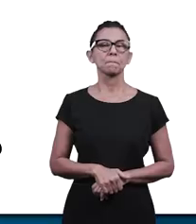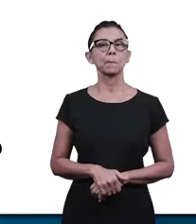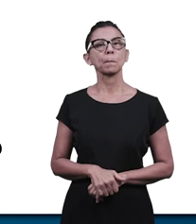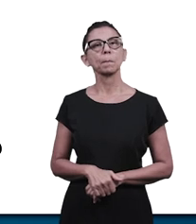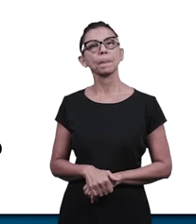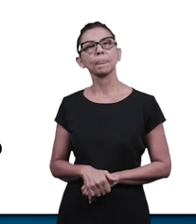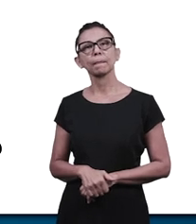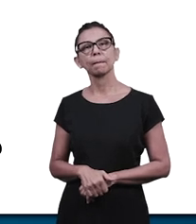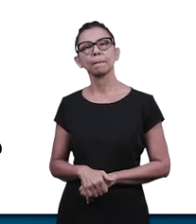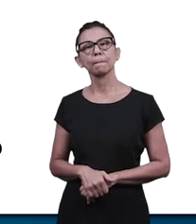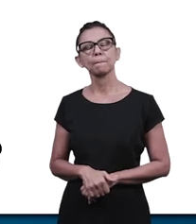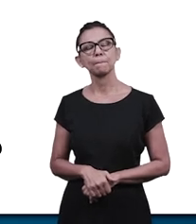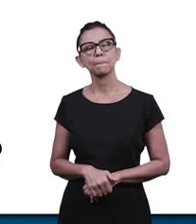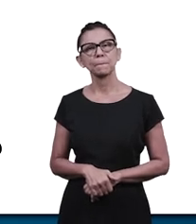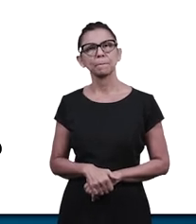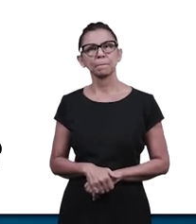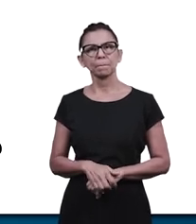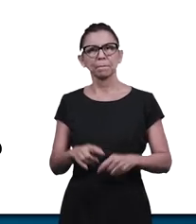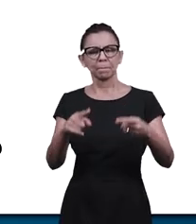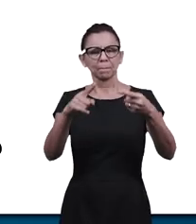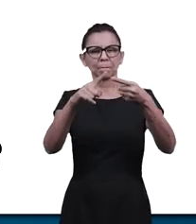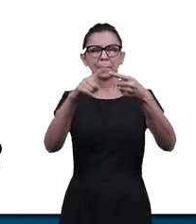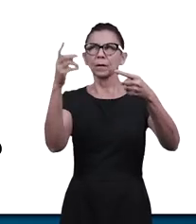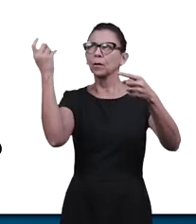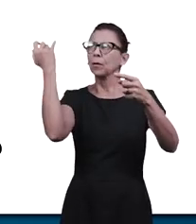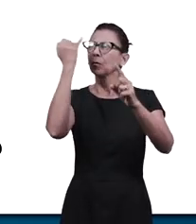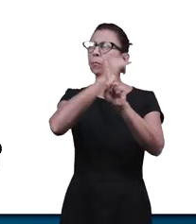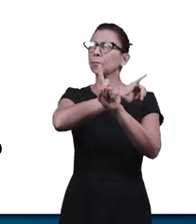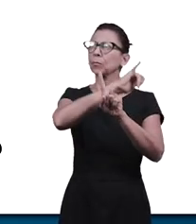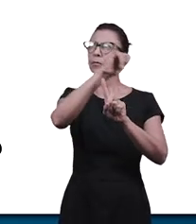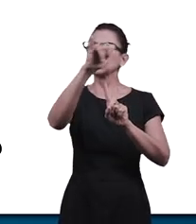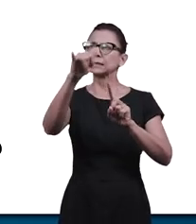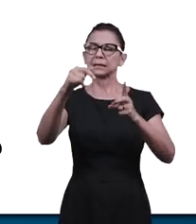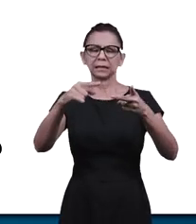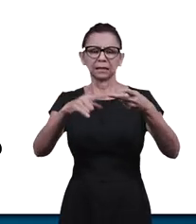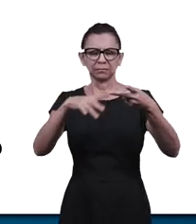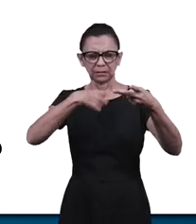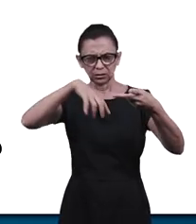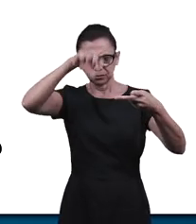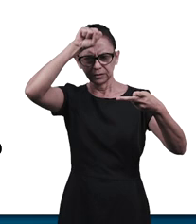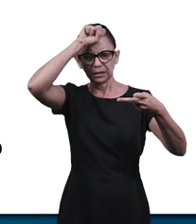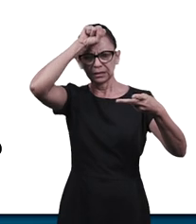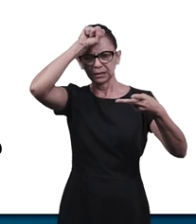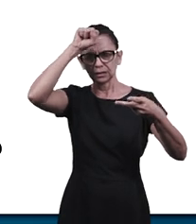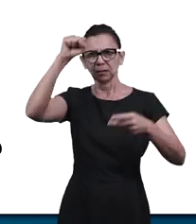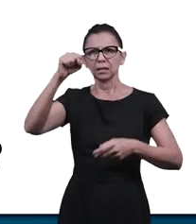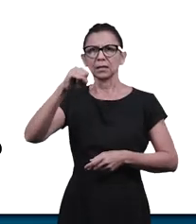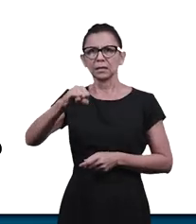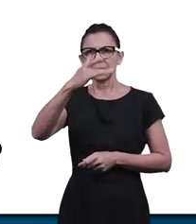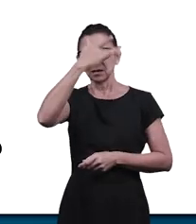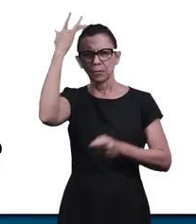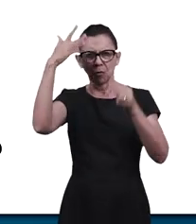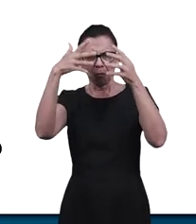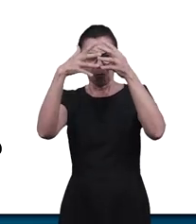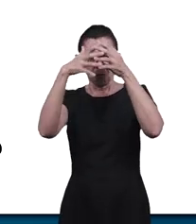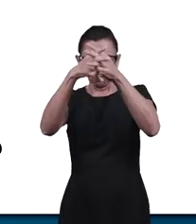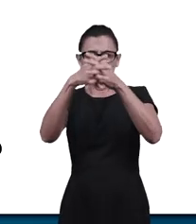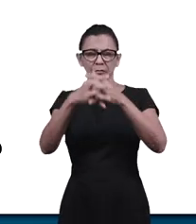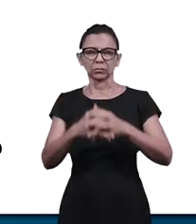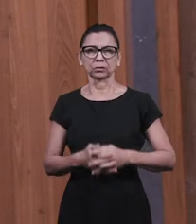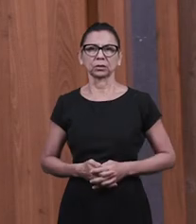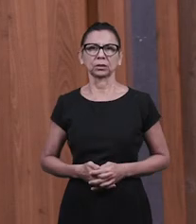seguinte: quem confunde profecia com adivinhação é batizado com o Espírito Santo? Então, quem